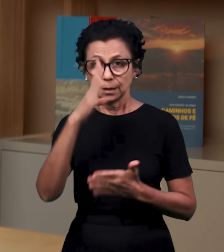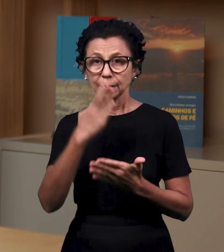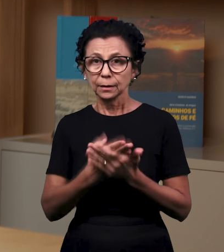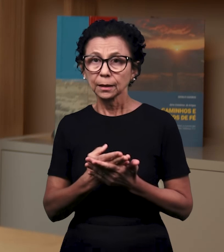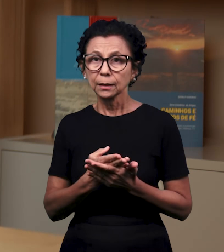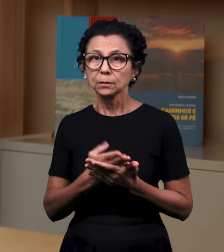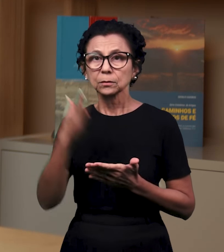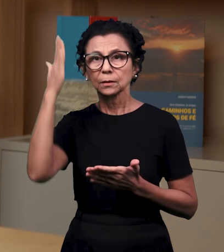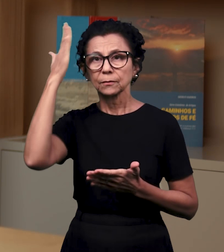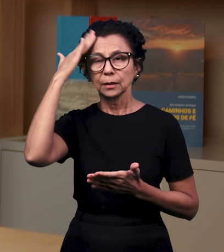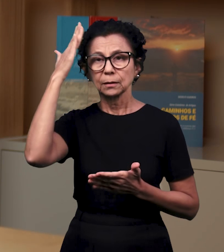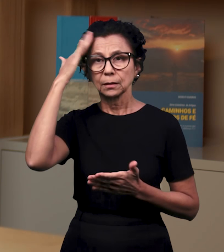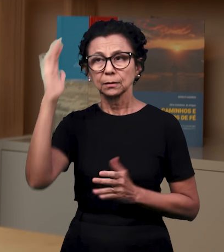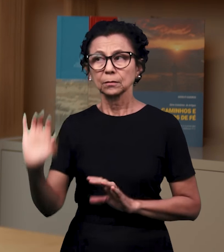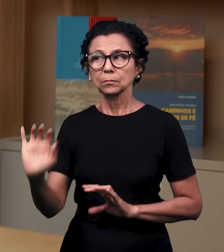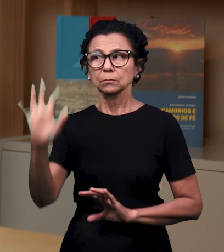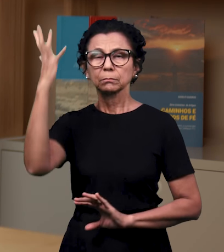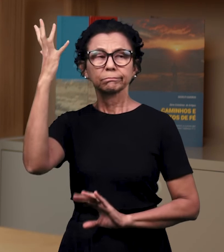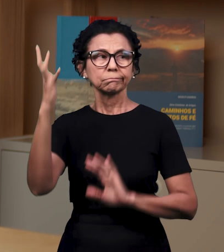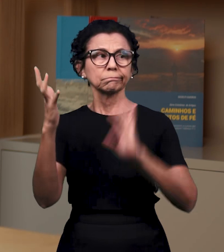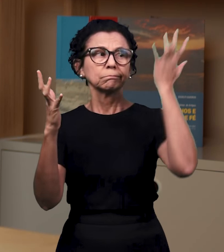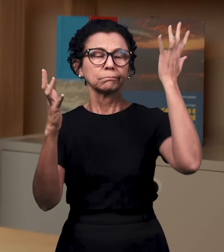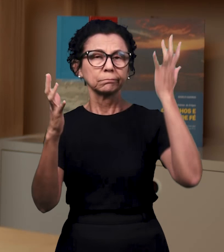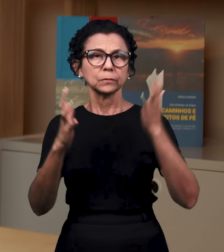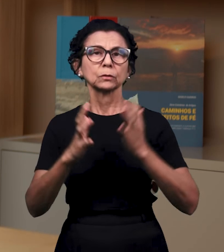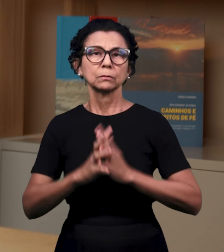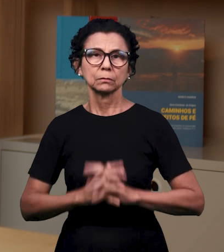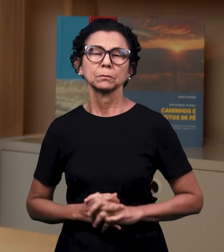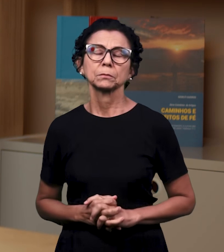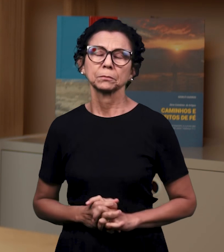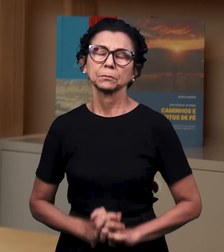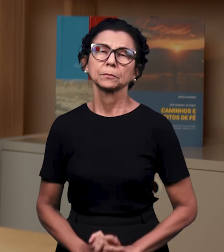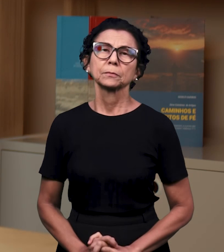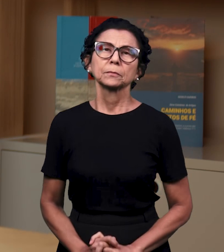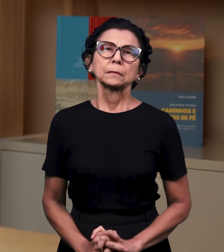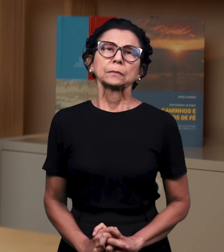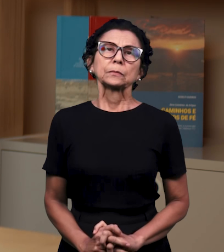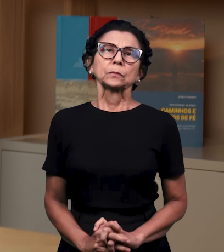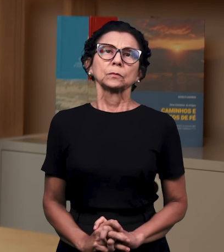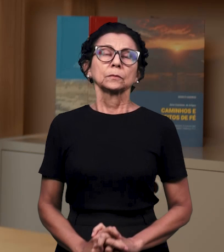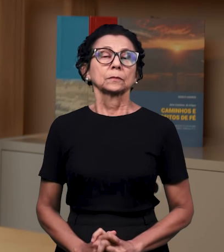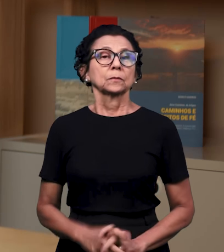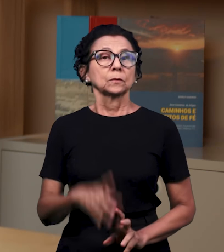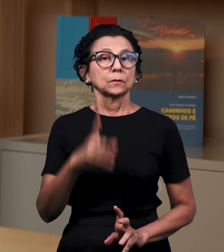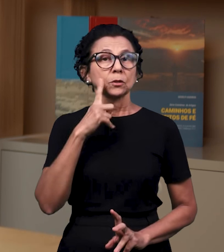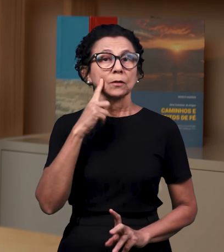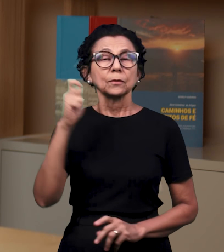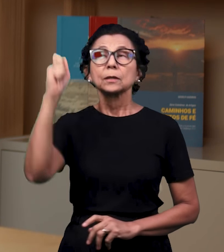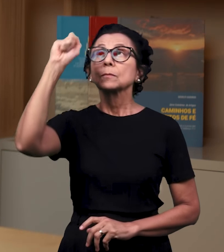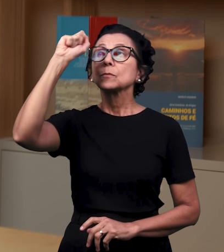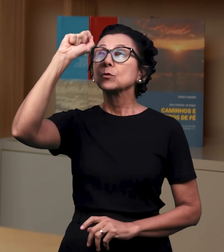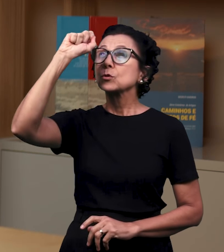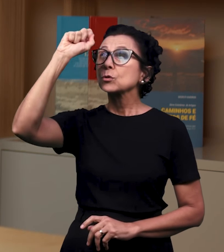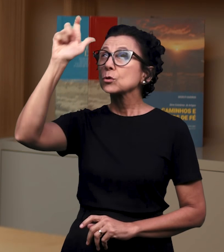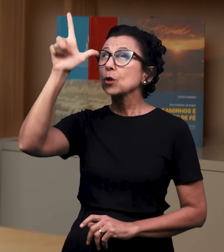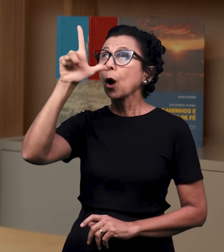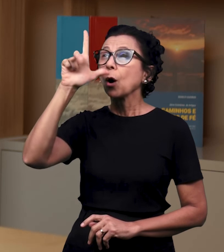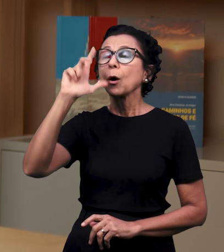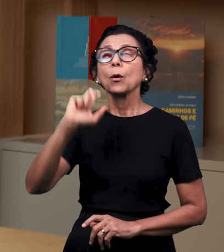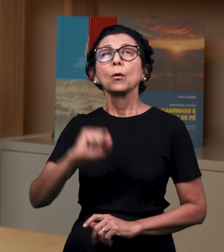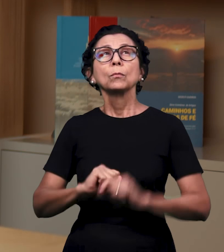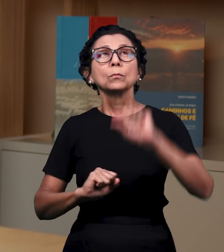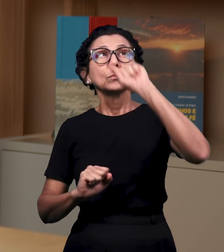a trombeta para nós fala dos sinais que nós estamos vendo no mundo hoje, na lua, no sol, nas estrelas, a